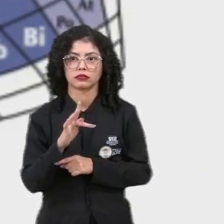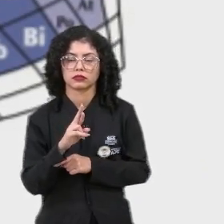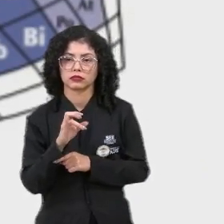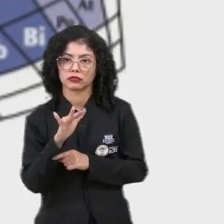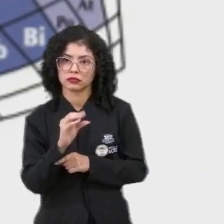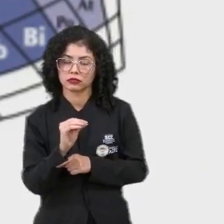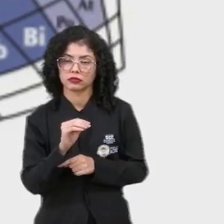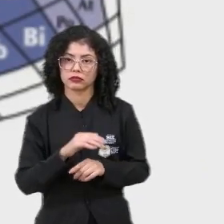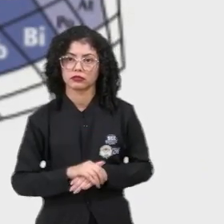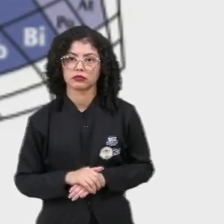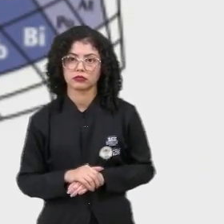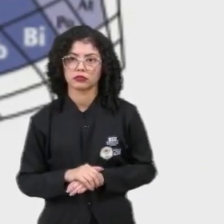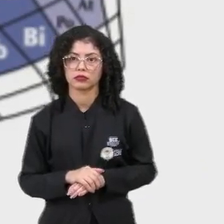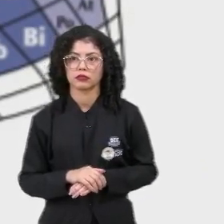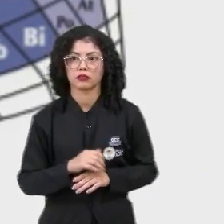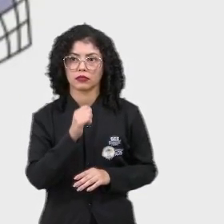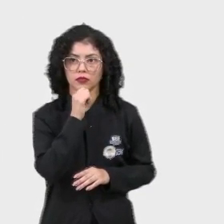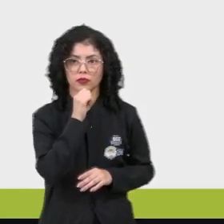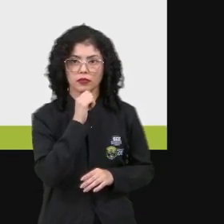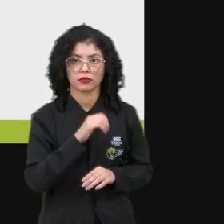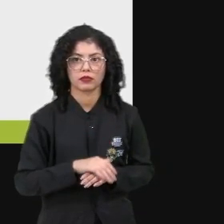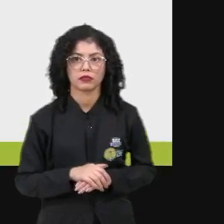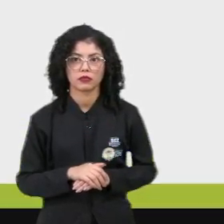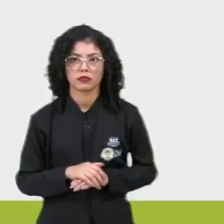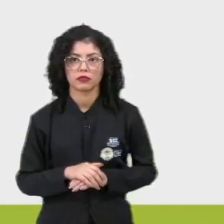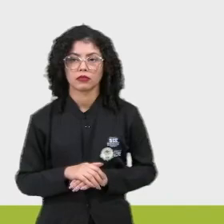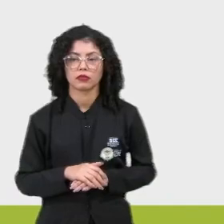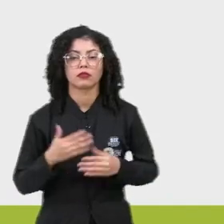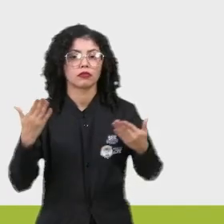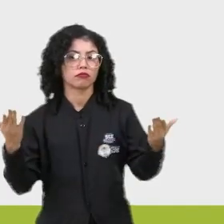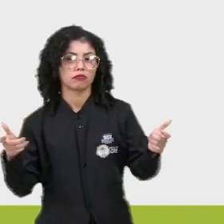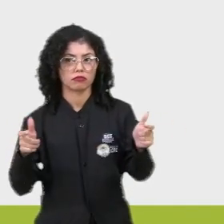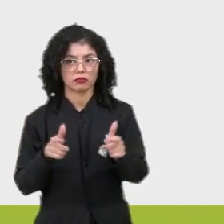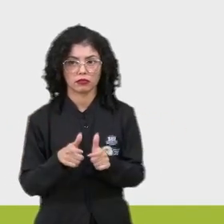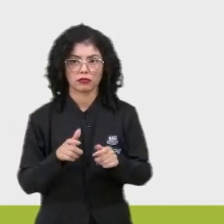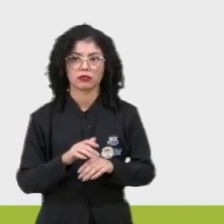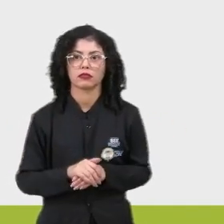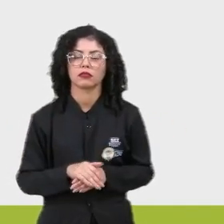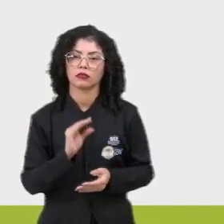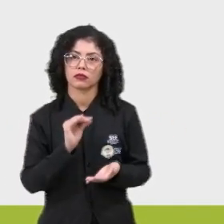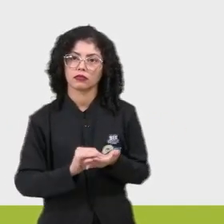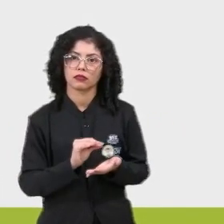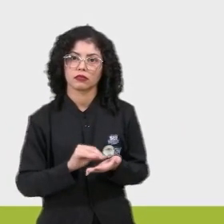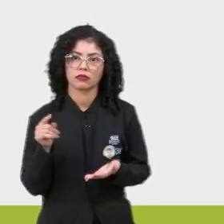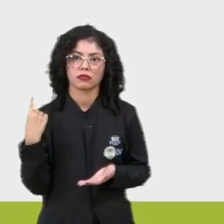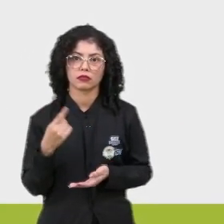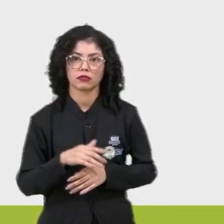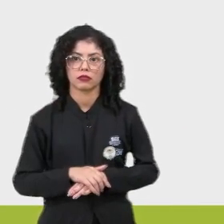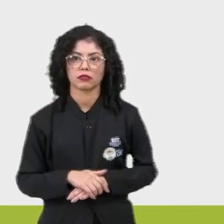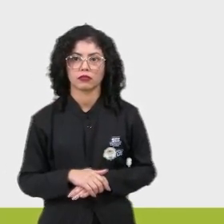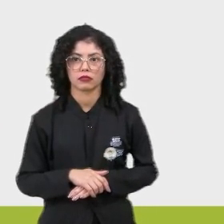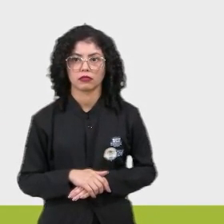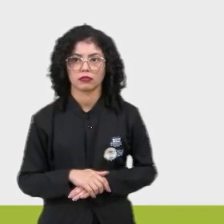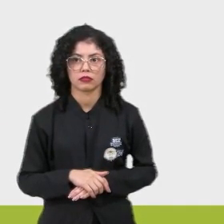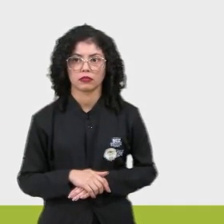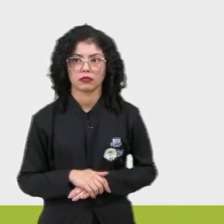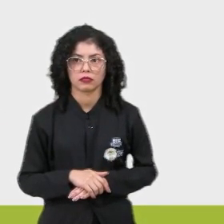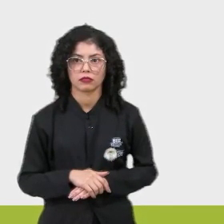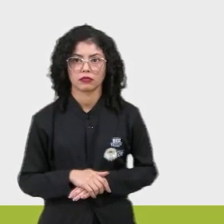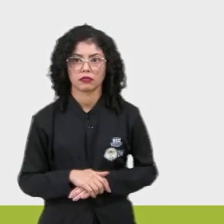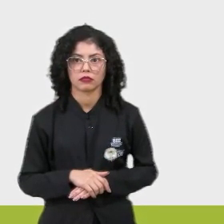frâncio, que é o menor. Então, o que sobrou para nós? A